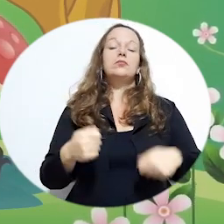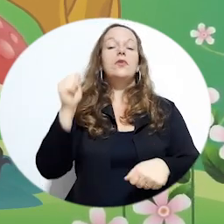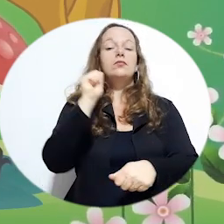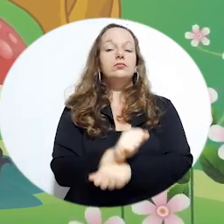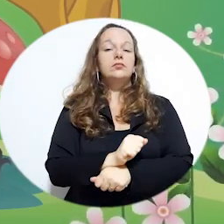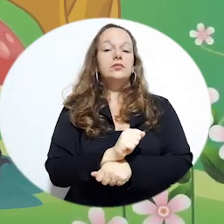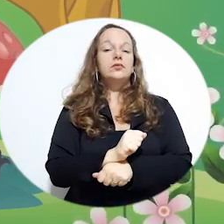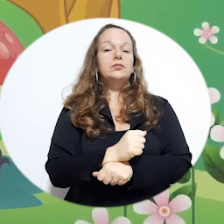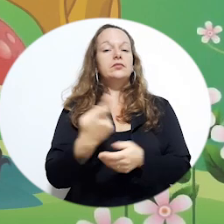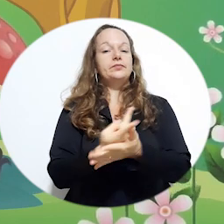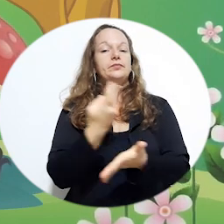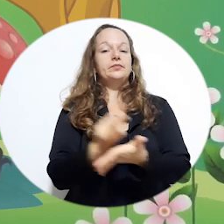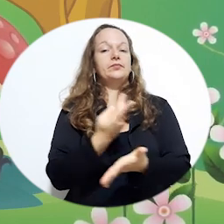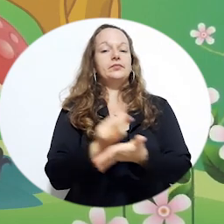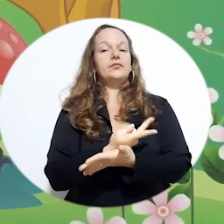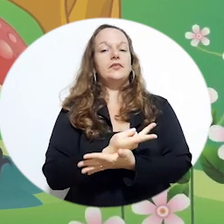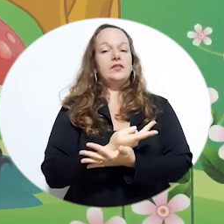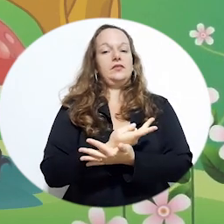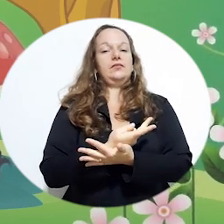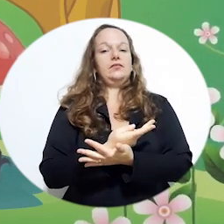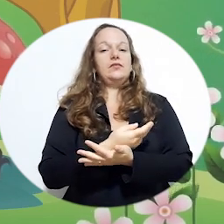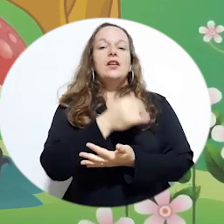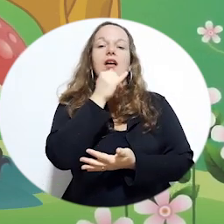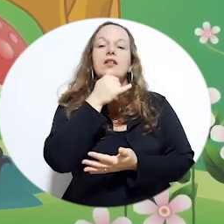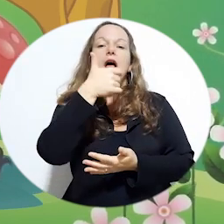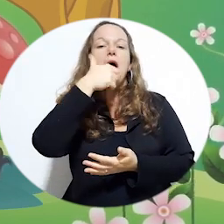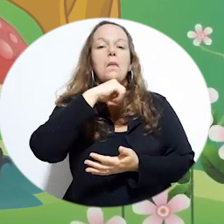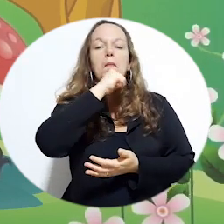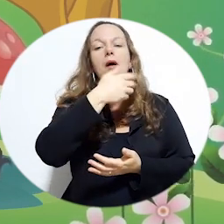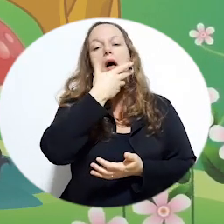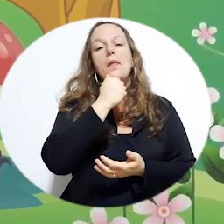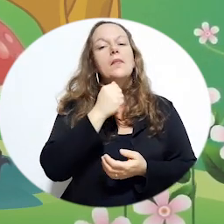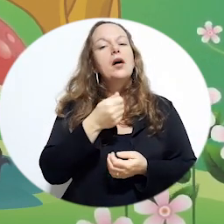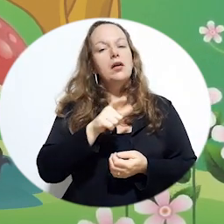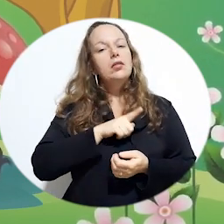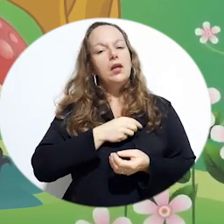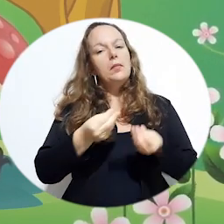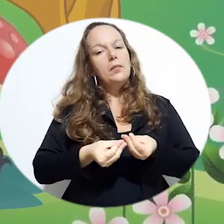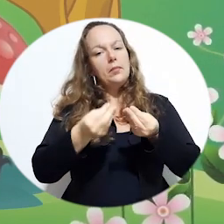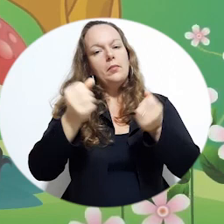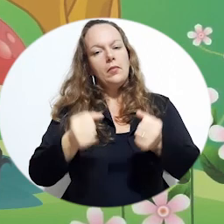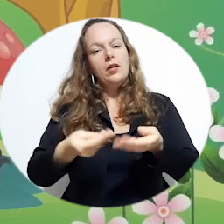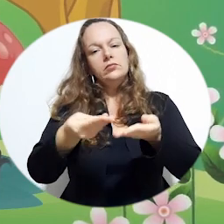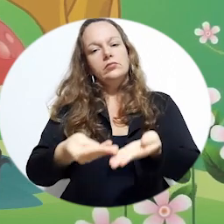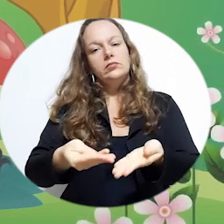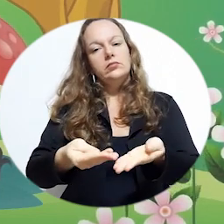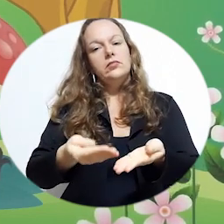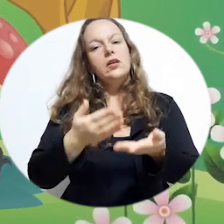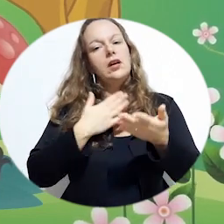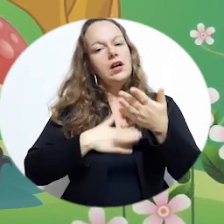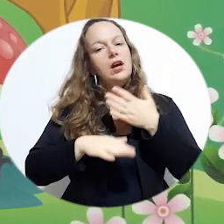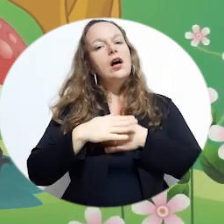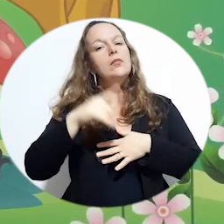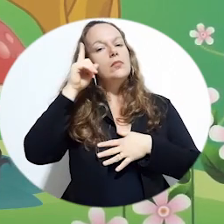eu falo pro papai e pra mamãe. E se eles puderem, eles vão me dar. Agora, se eu vejo um brinquedo no meu